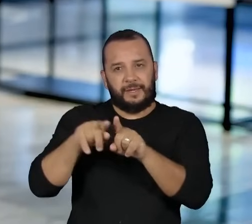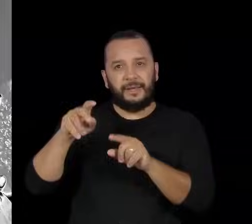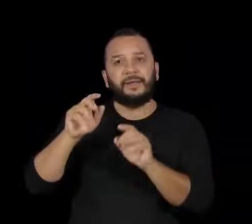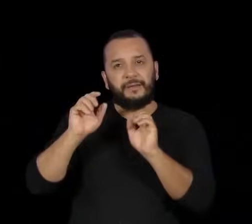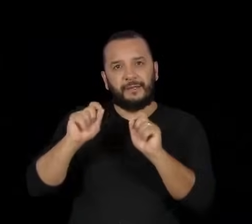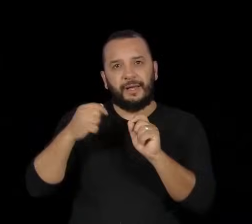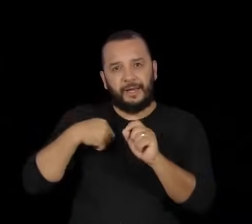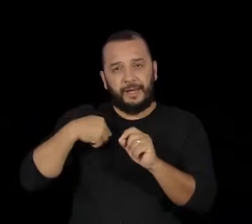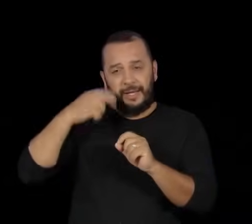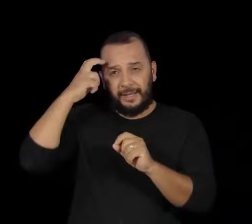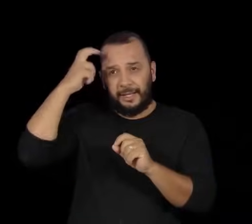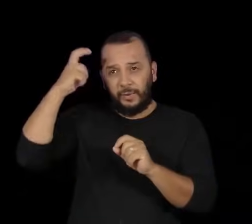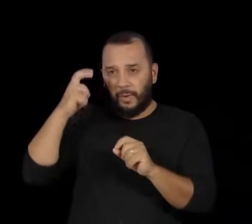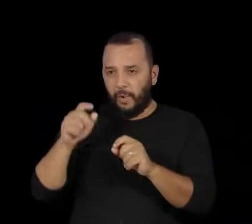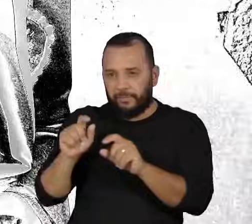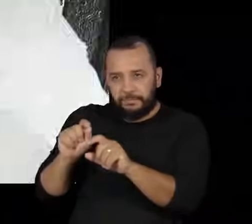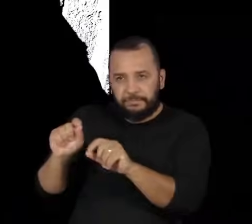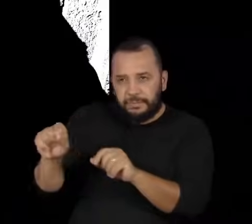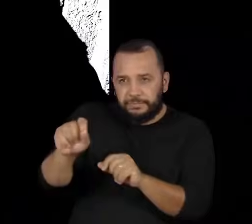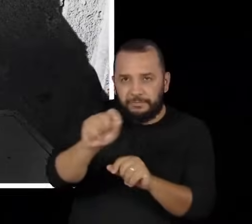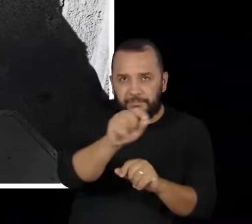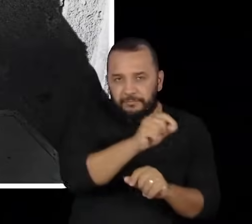fotografa.